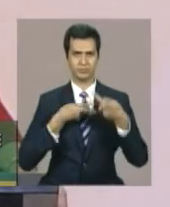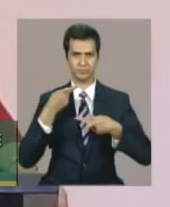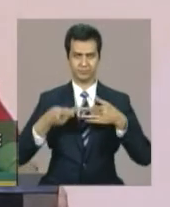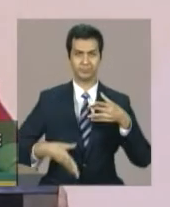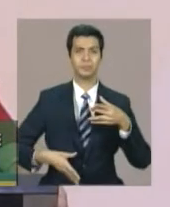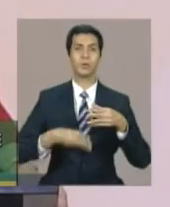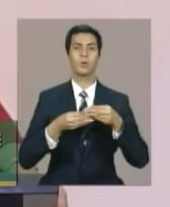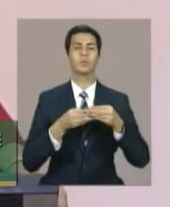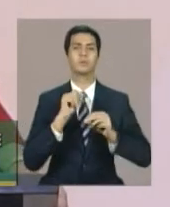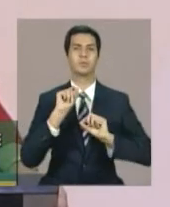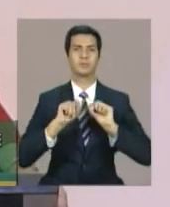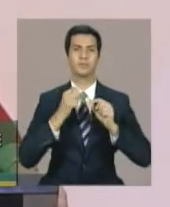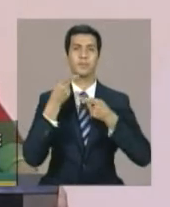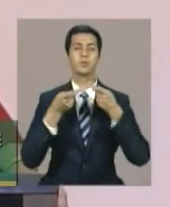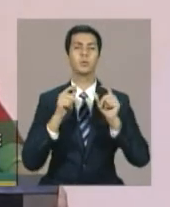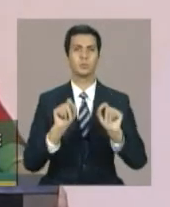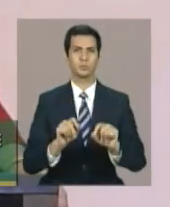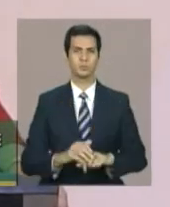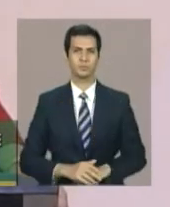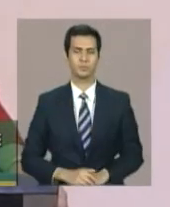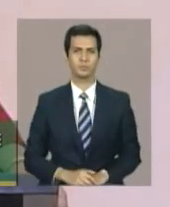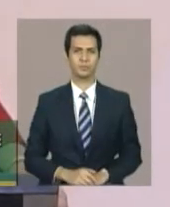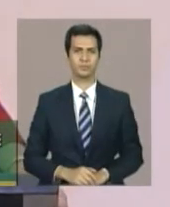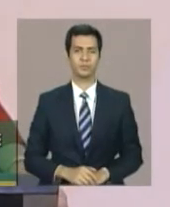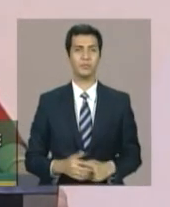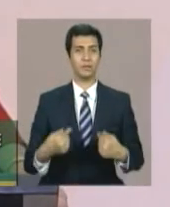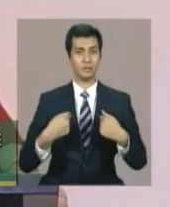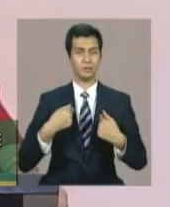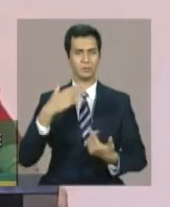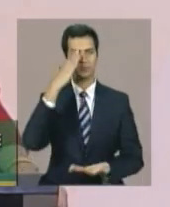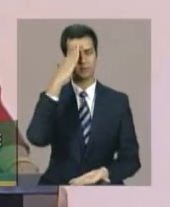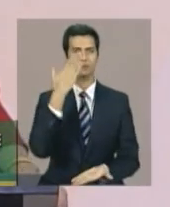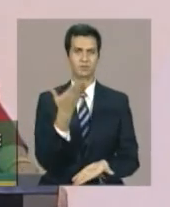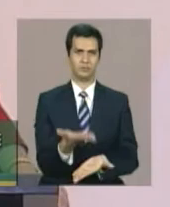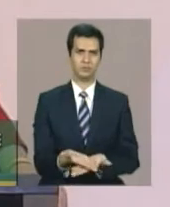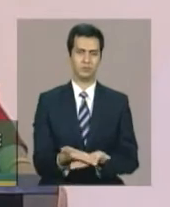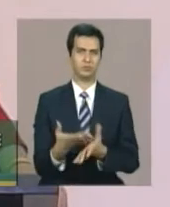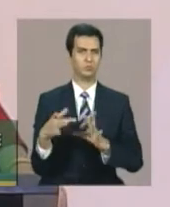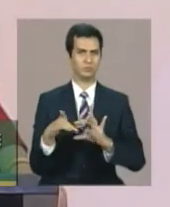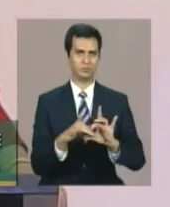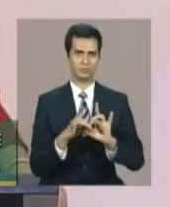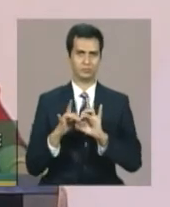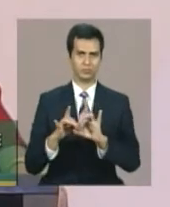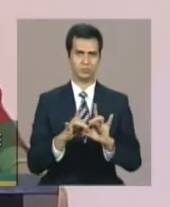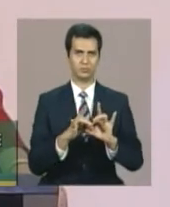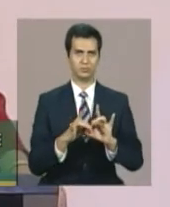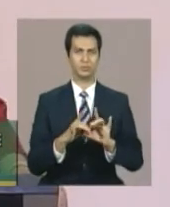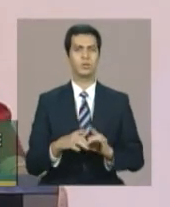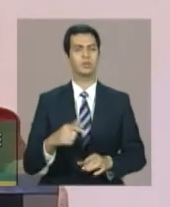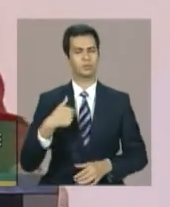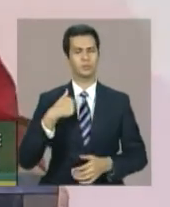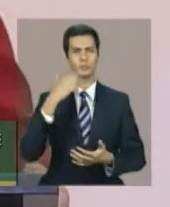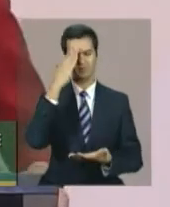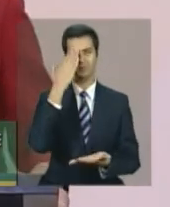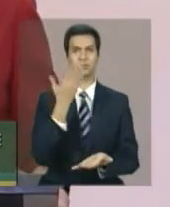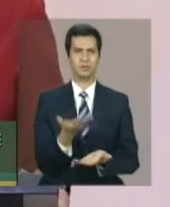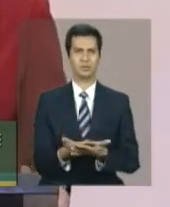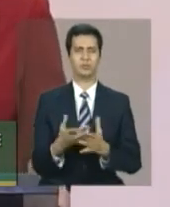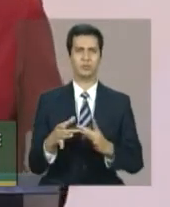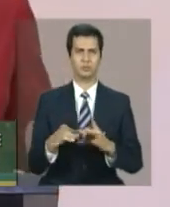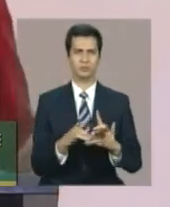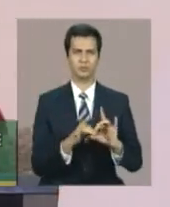essa minha fala dizendo que eu acredito muito nessa parceria. Acredito muito nessa